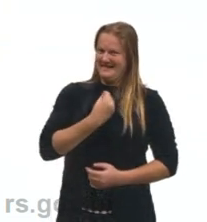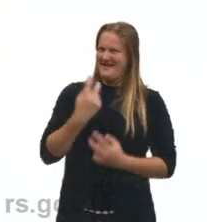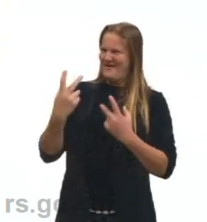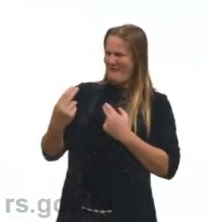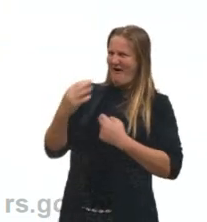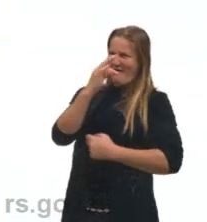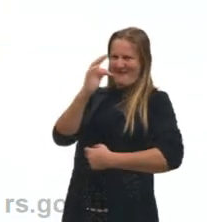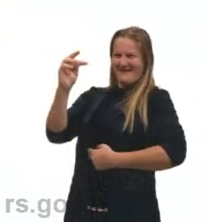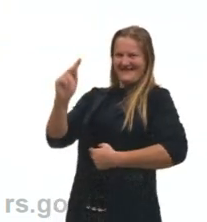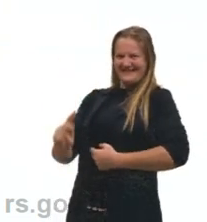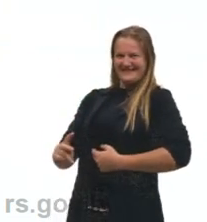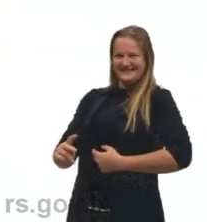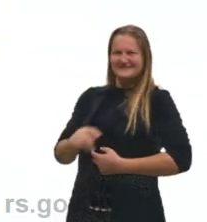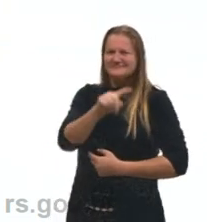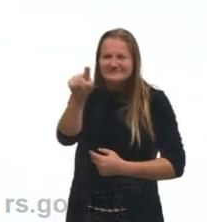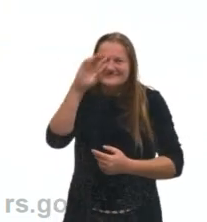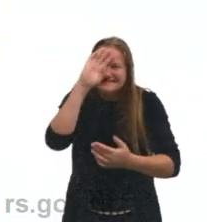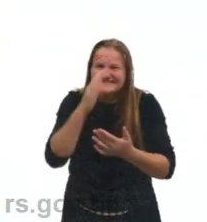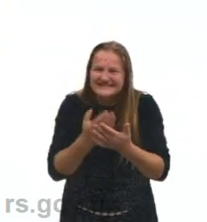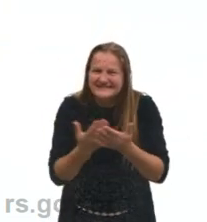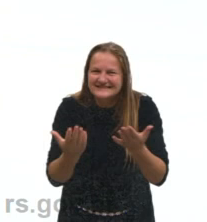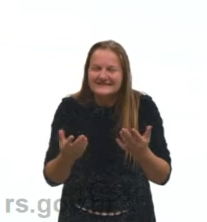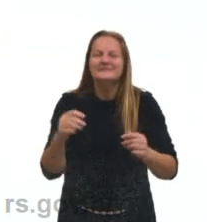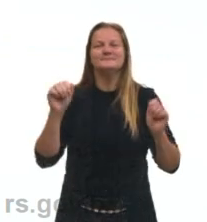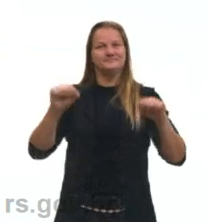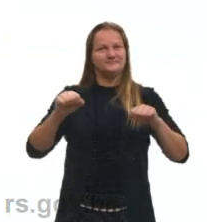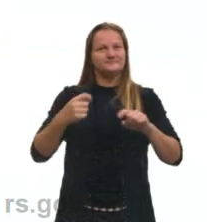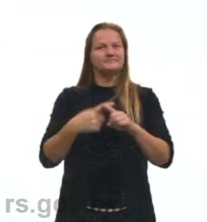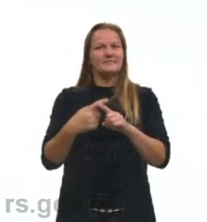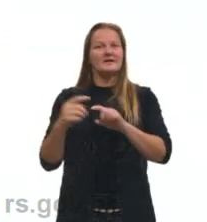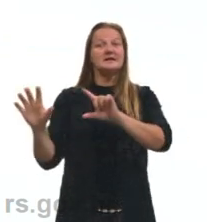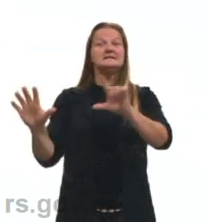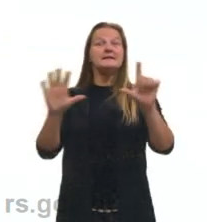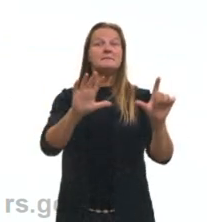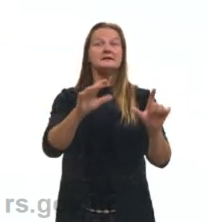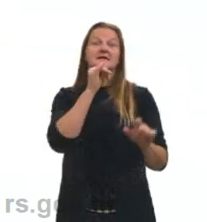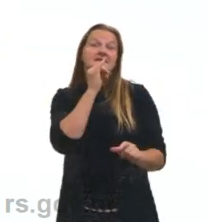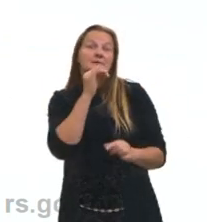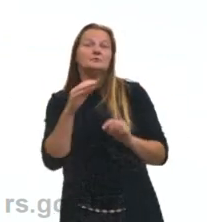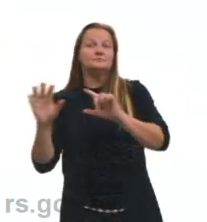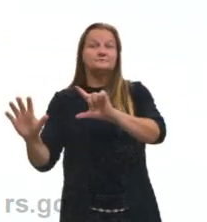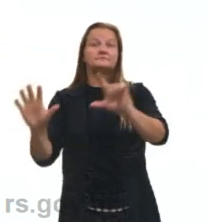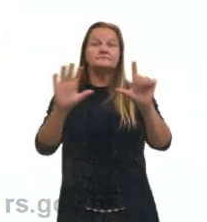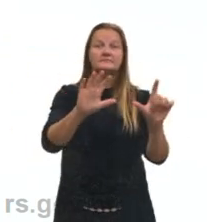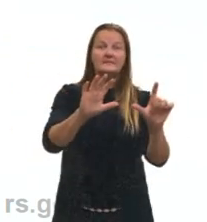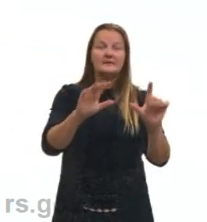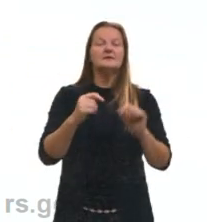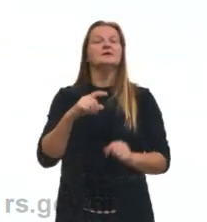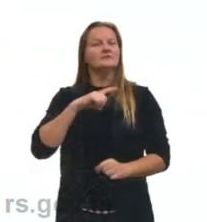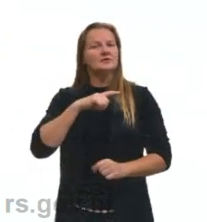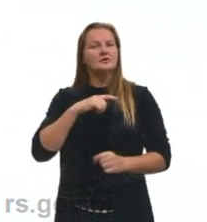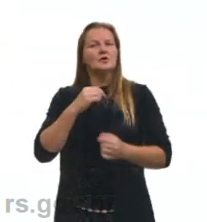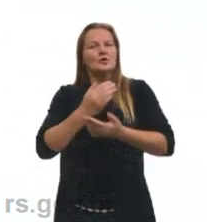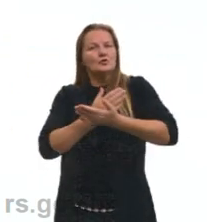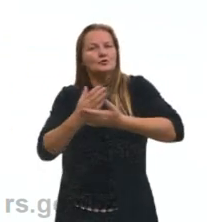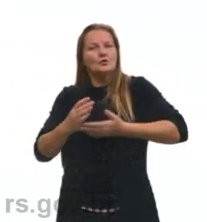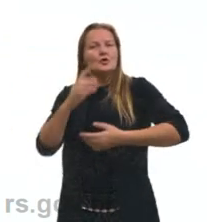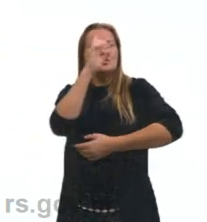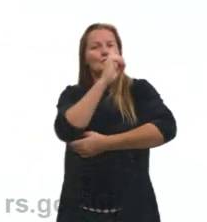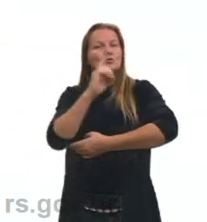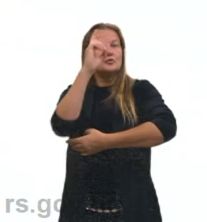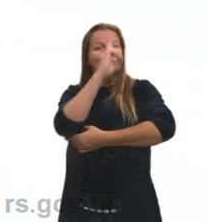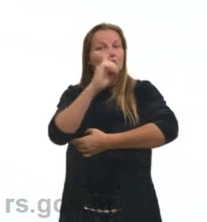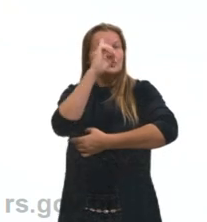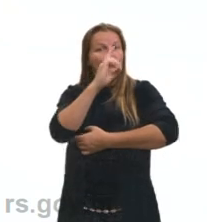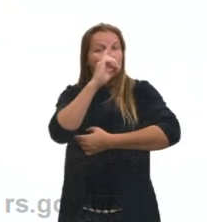periódica é porque a semana um excelente exemplo de periodicidade a nossa semana inicia no domingo